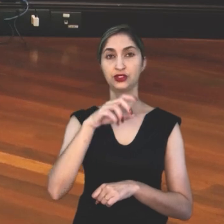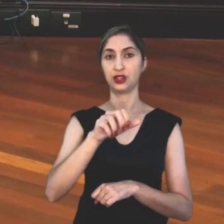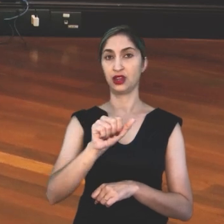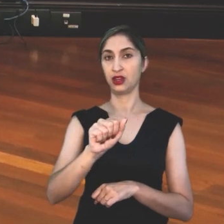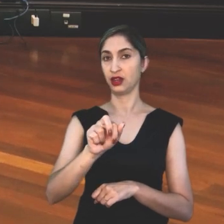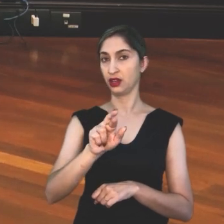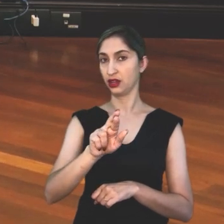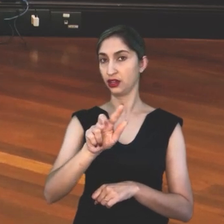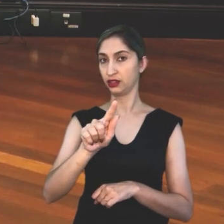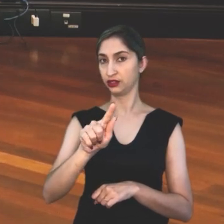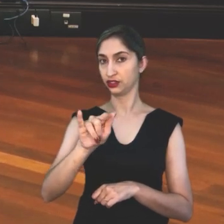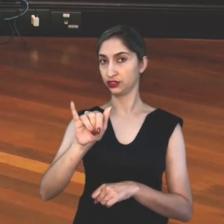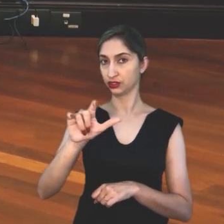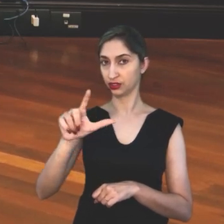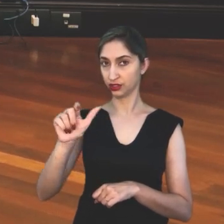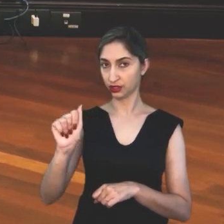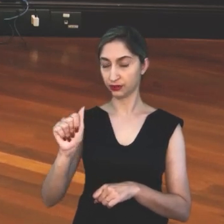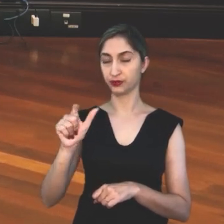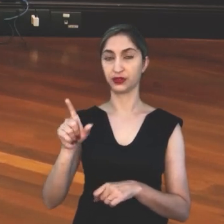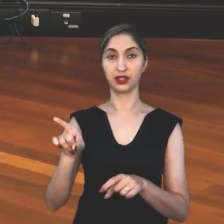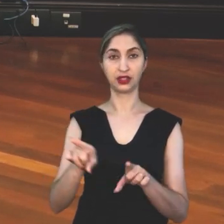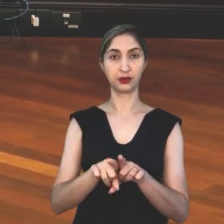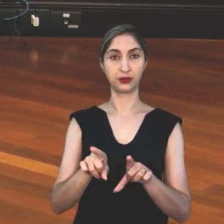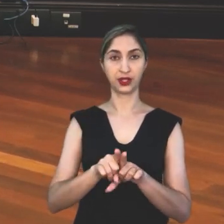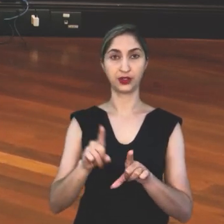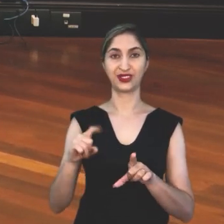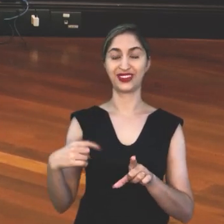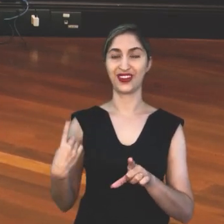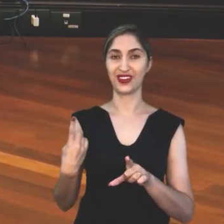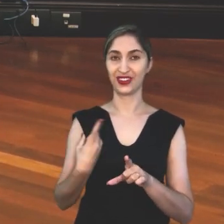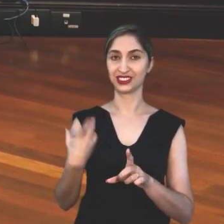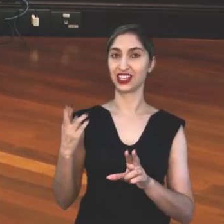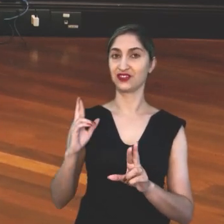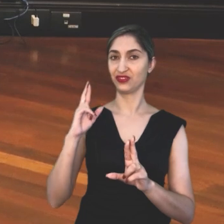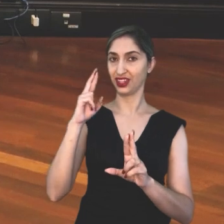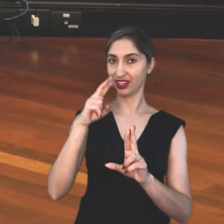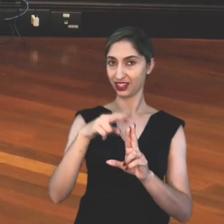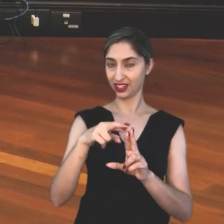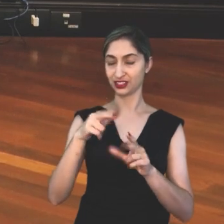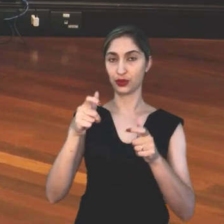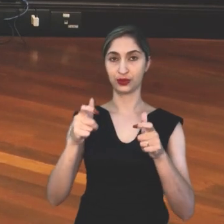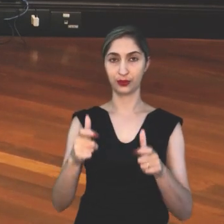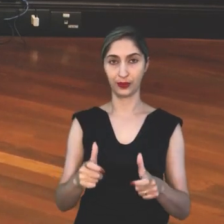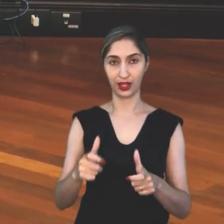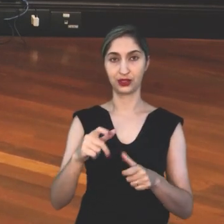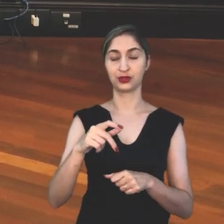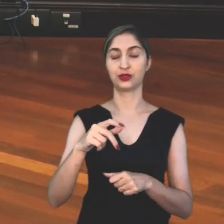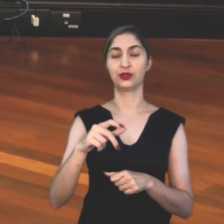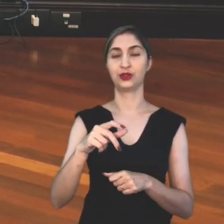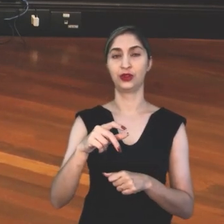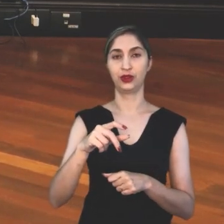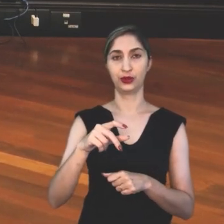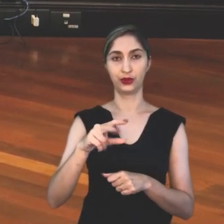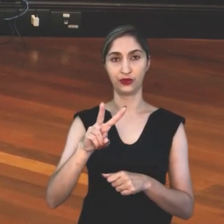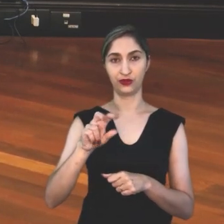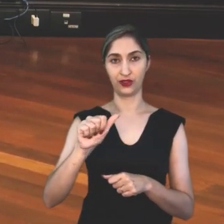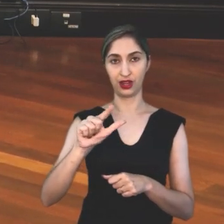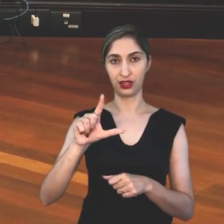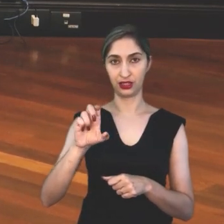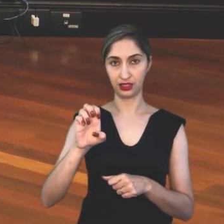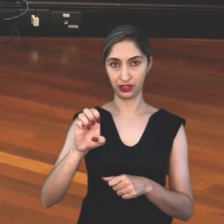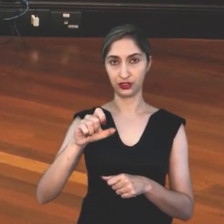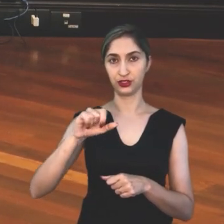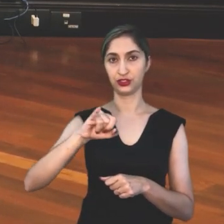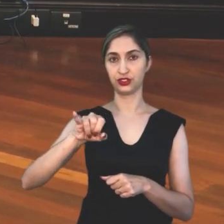Tem os peixinhos, que são feitos de argila, que a gente caminha também como uma forma de fazer uma referência, né, ao Vale do